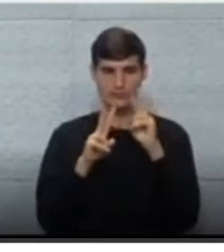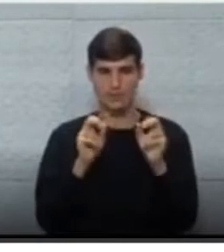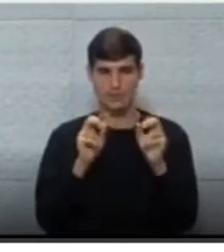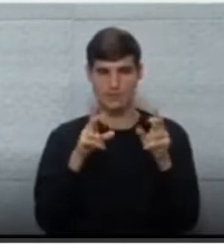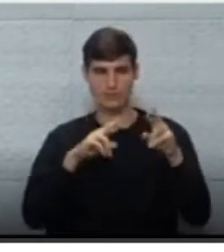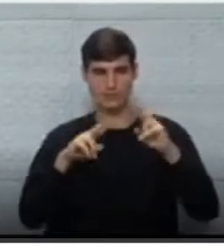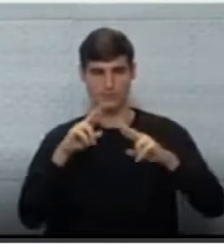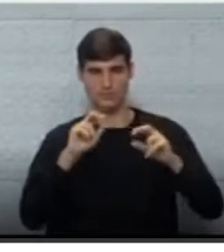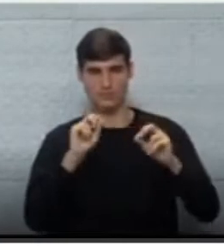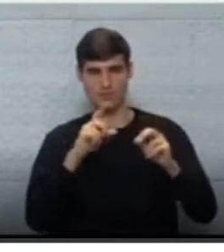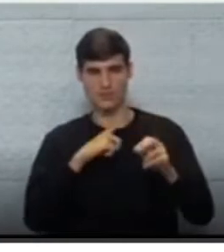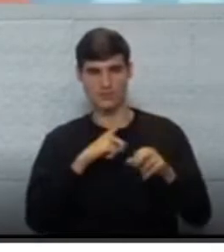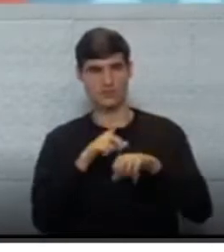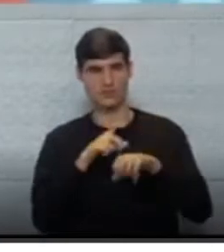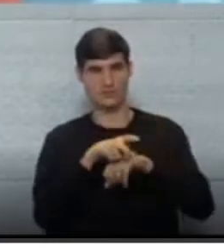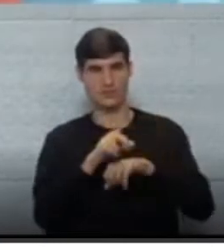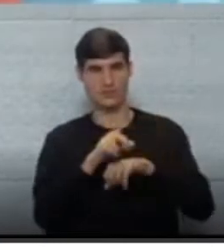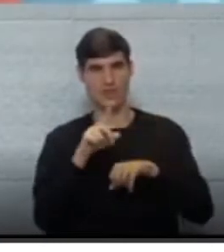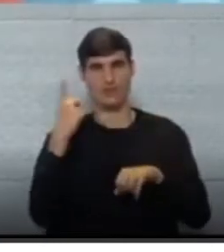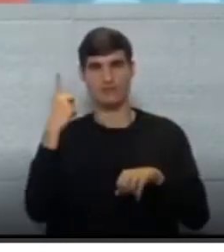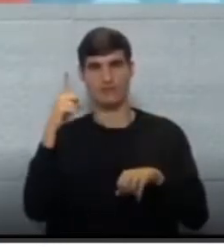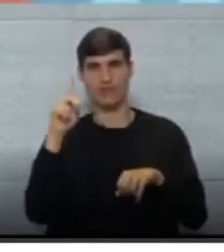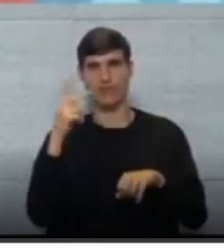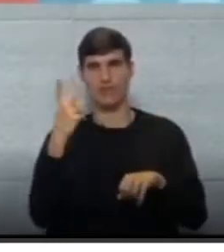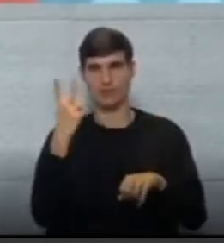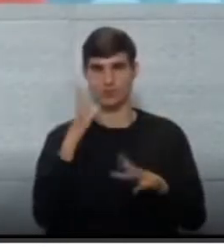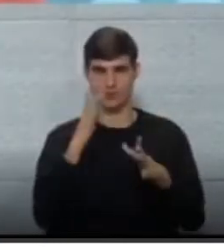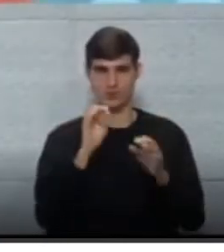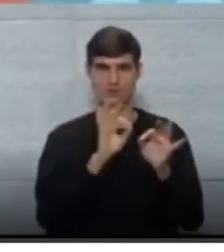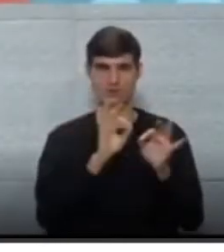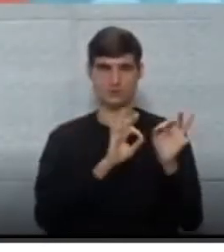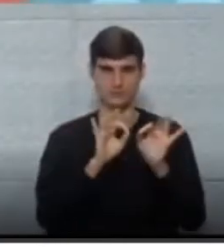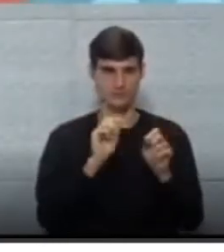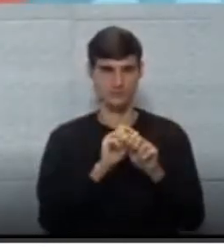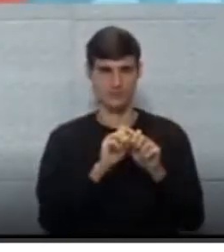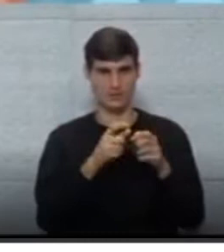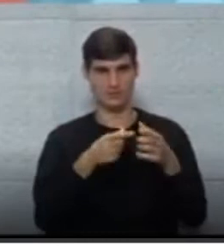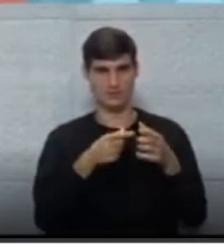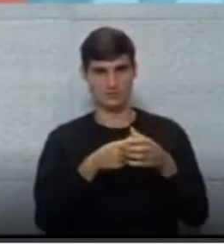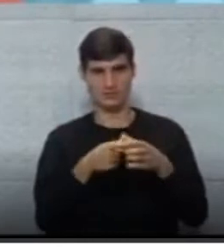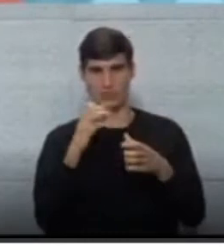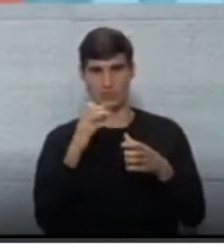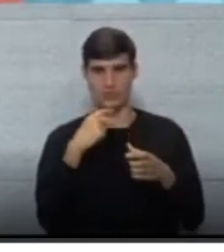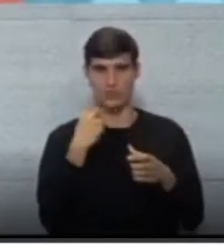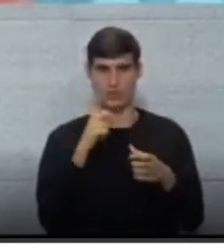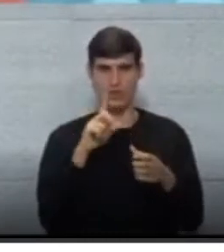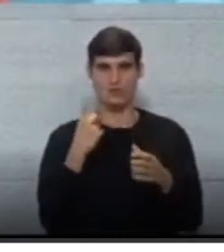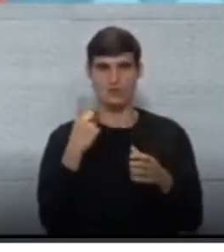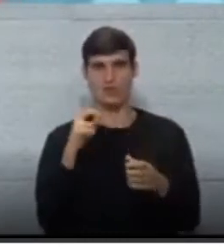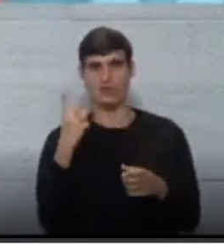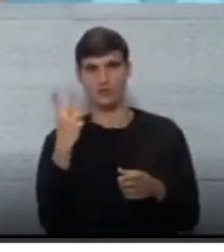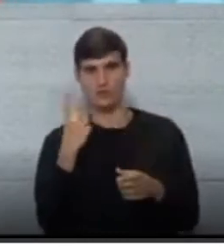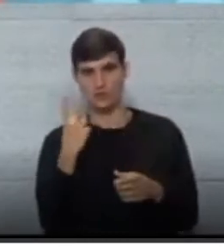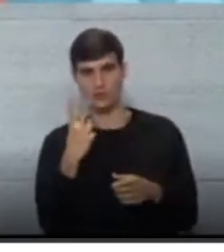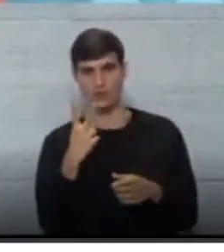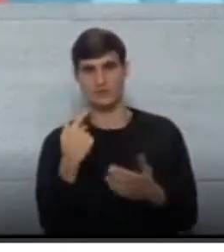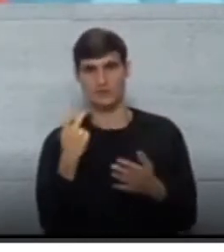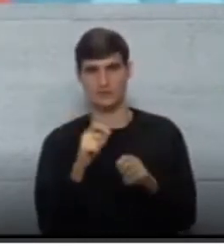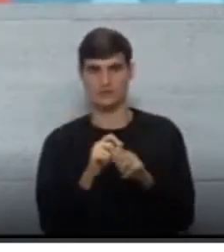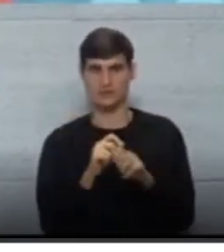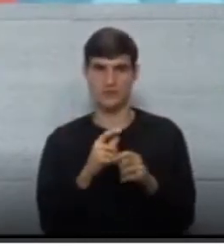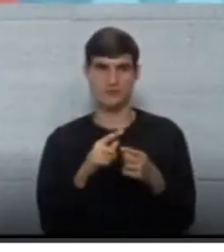aureus. Então, esse procedimento é no final do procedimento 2, deveria ser o resultado do procedimento 2 para a gente